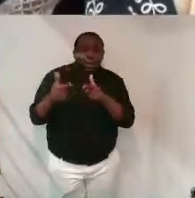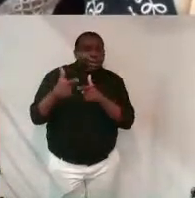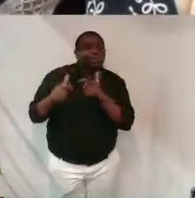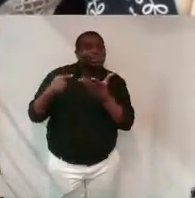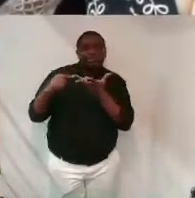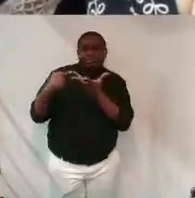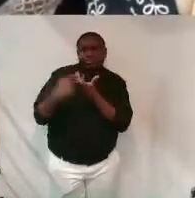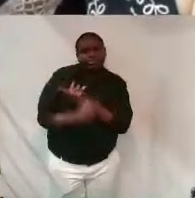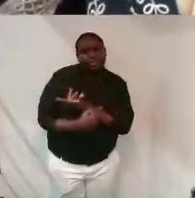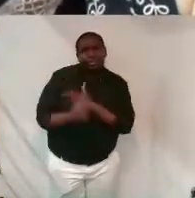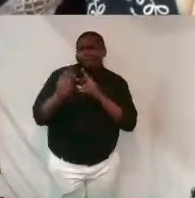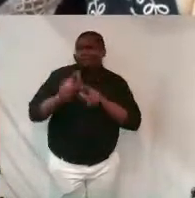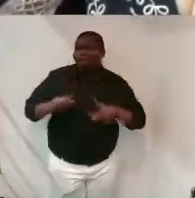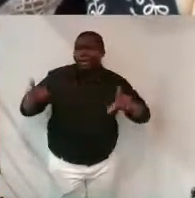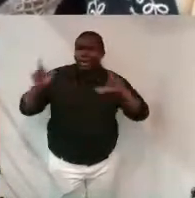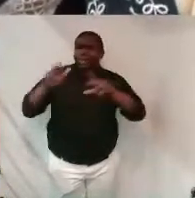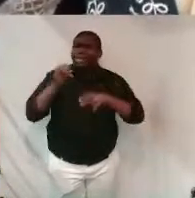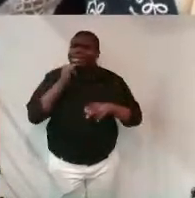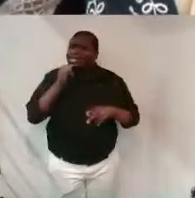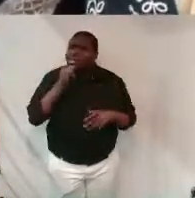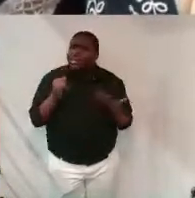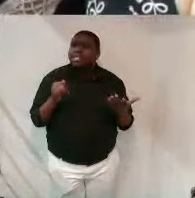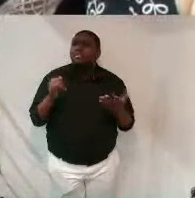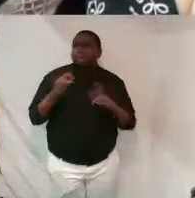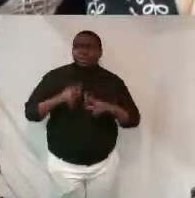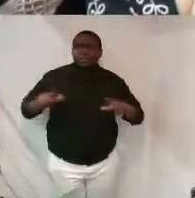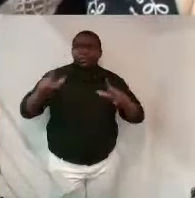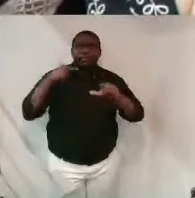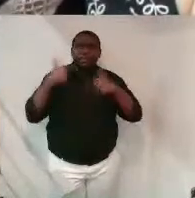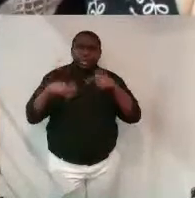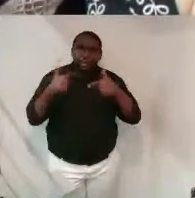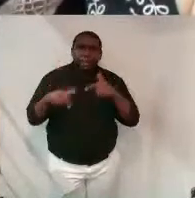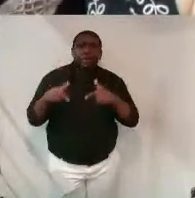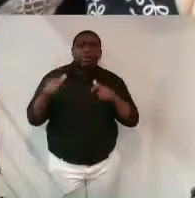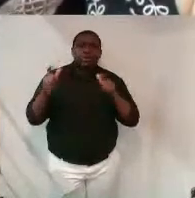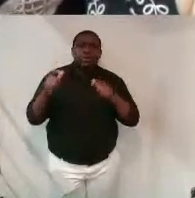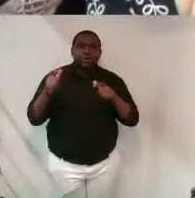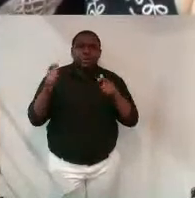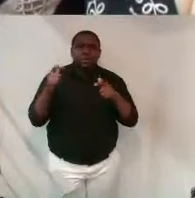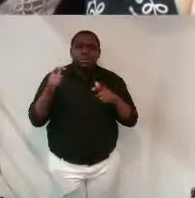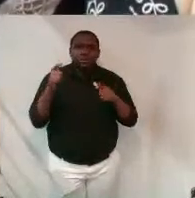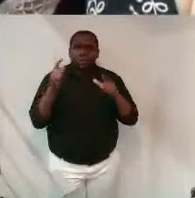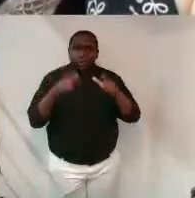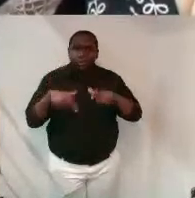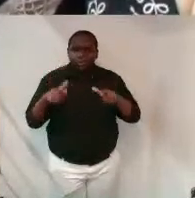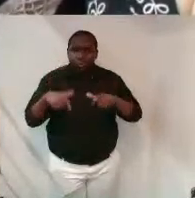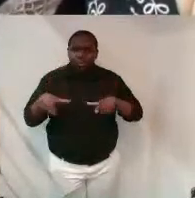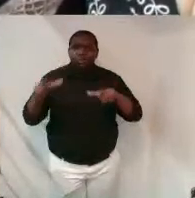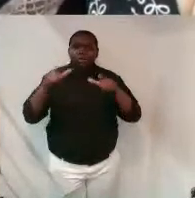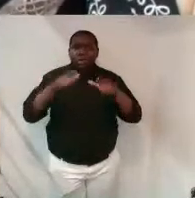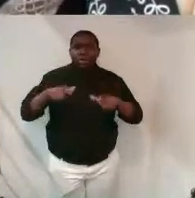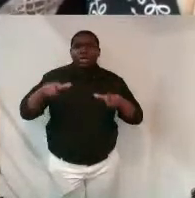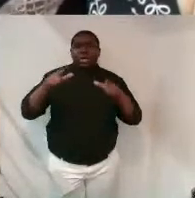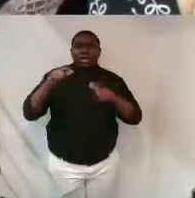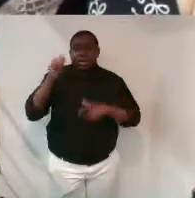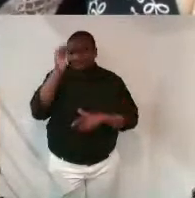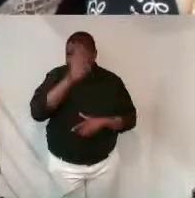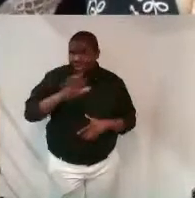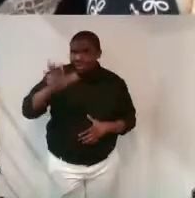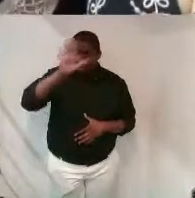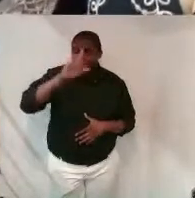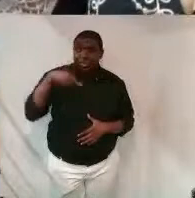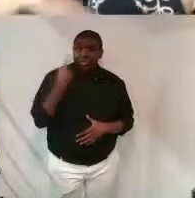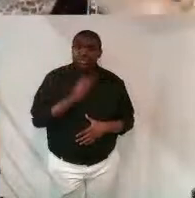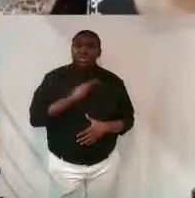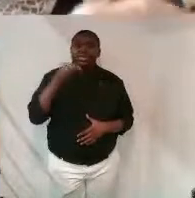a diversidade de atuação entre as agências reguladoras infranacionais. E, na verdade, nós nos